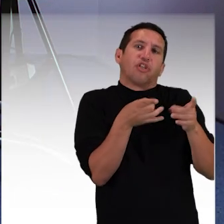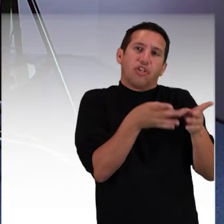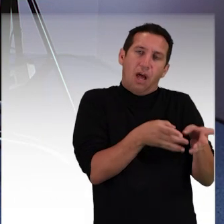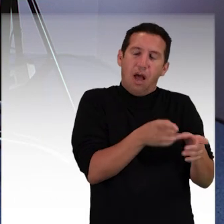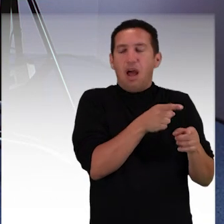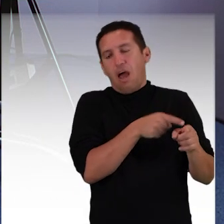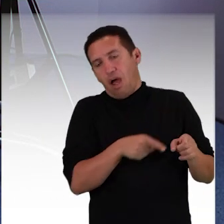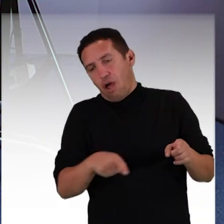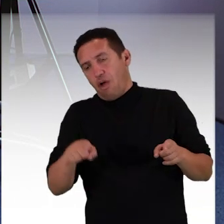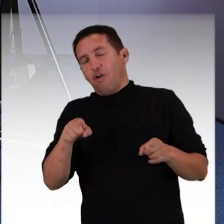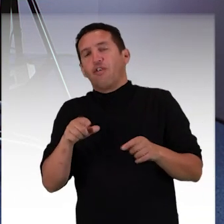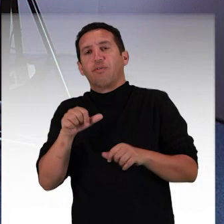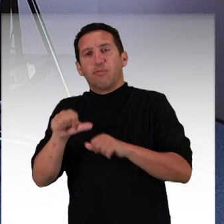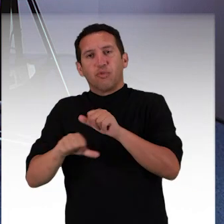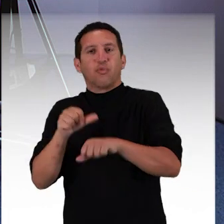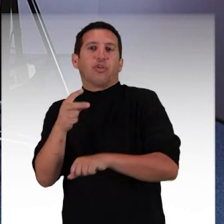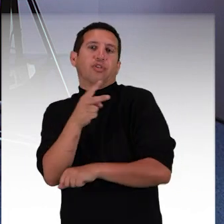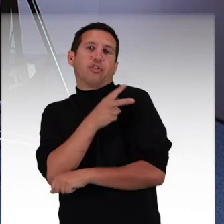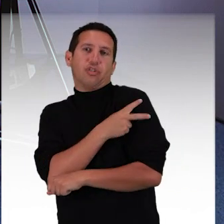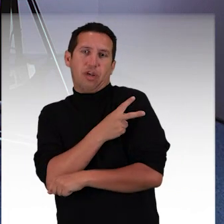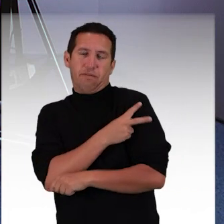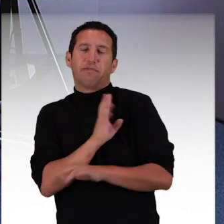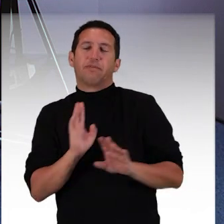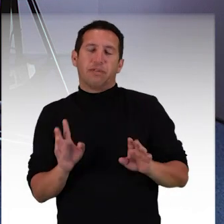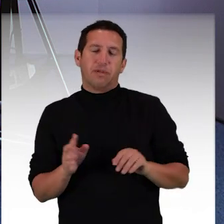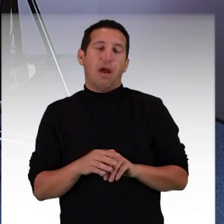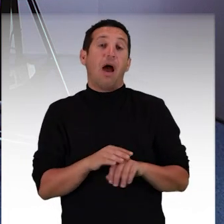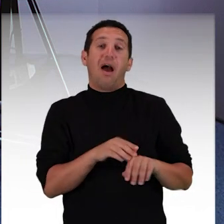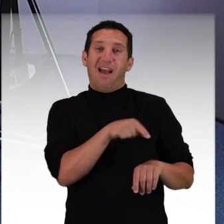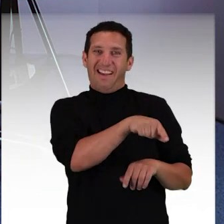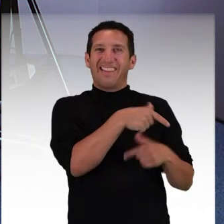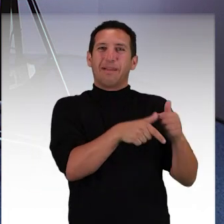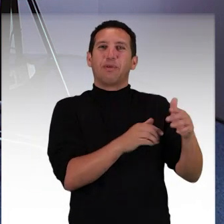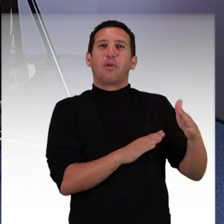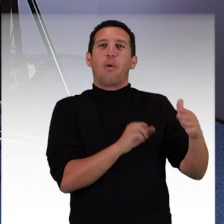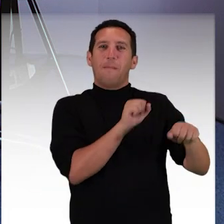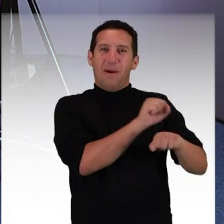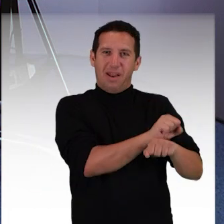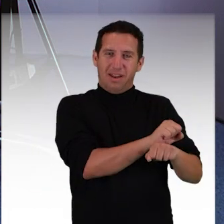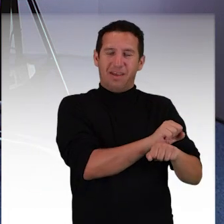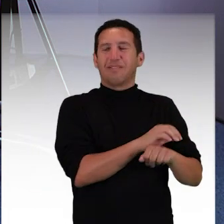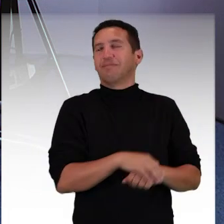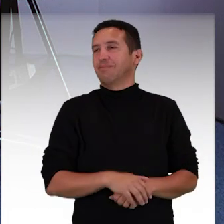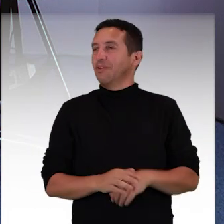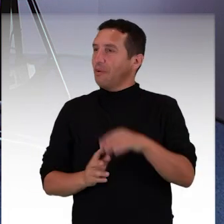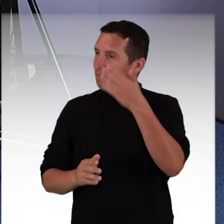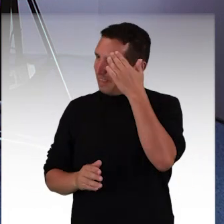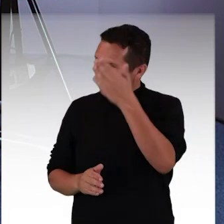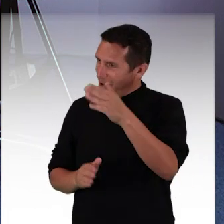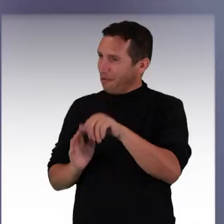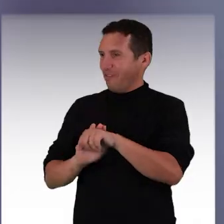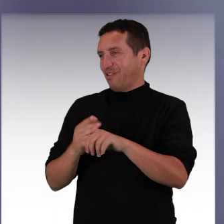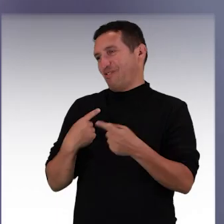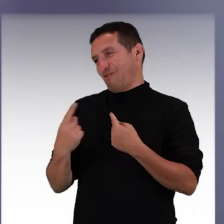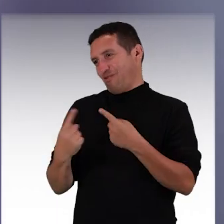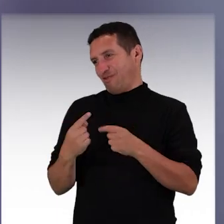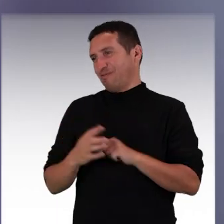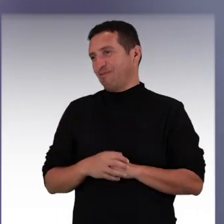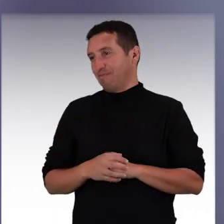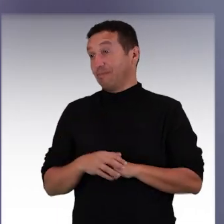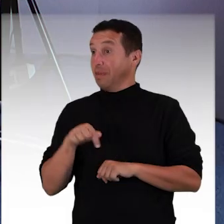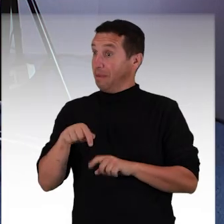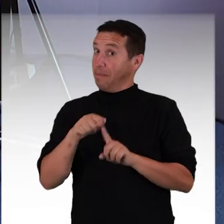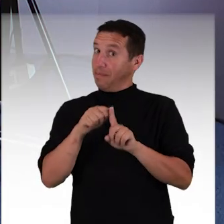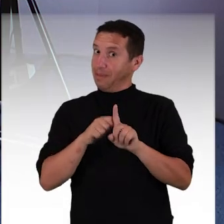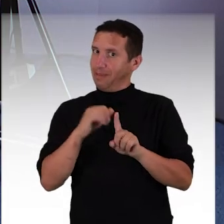a chefia e aí eu acabei não vendo na conclusão dos trabalhos que a gente tinha precipitado muito obrigada